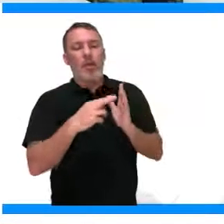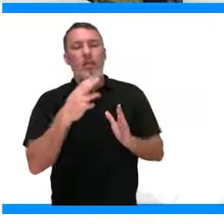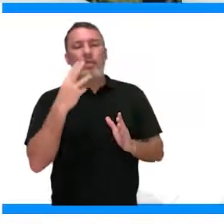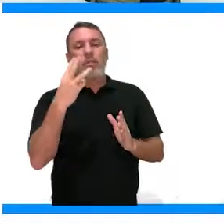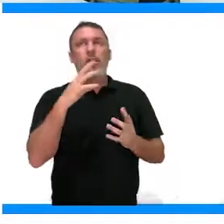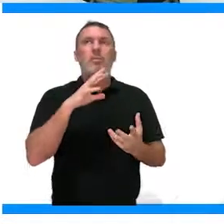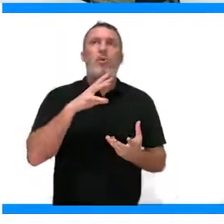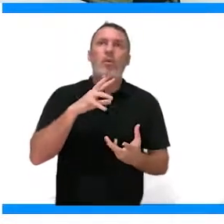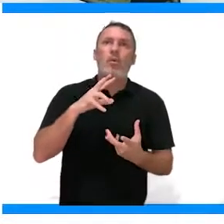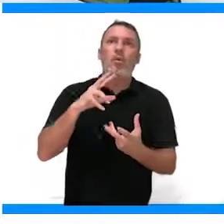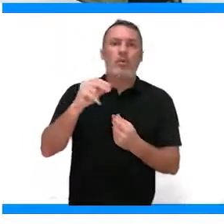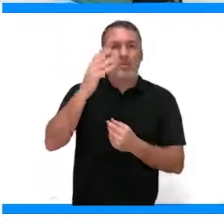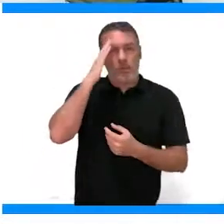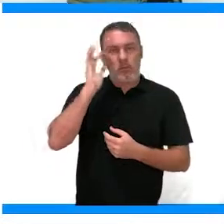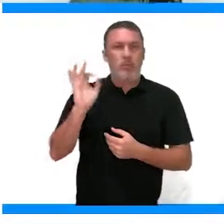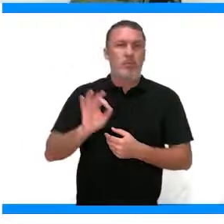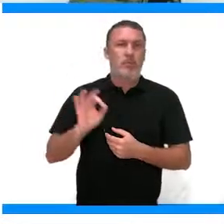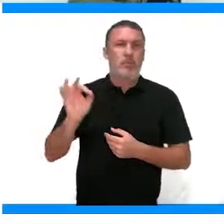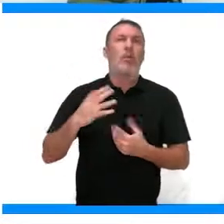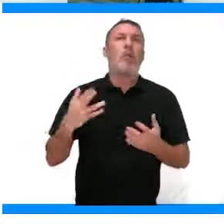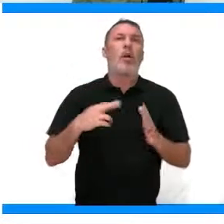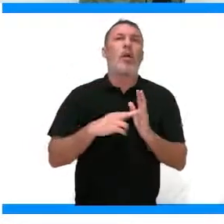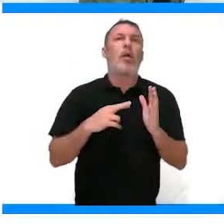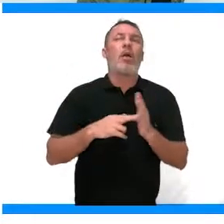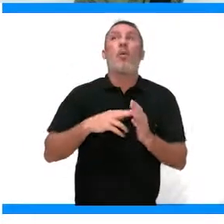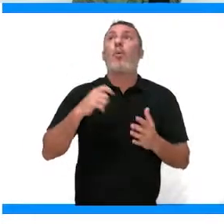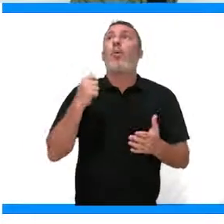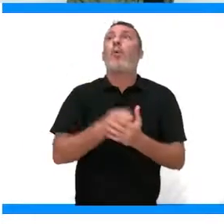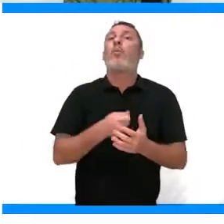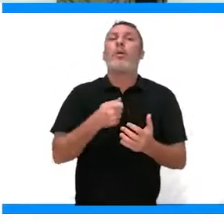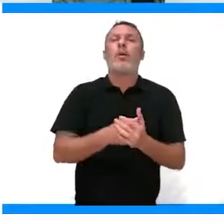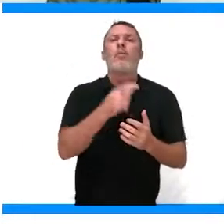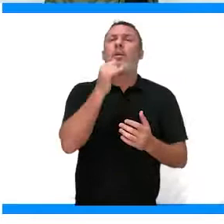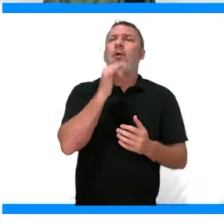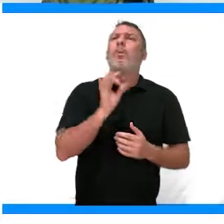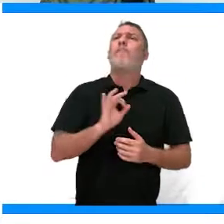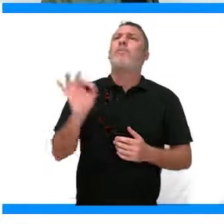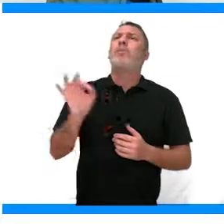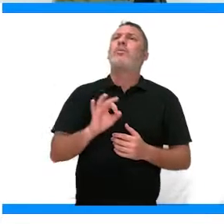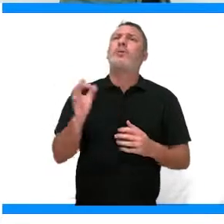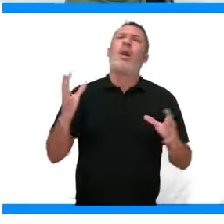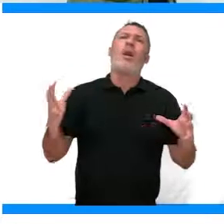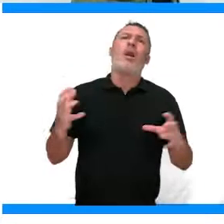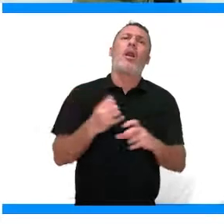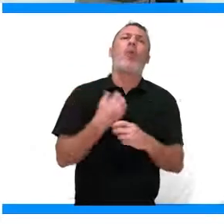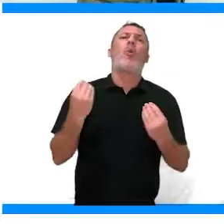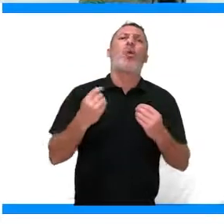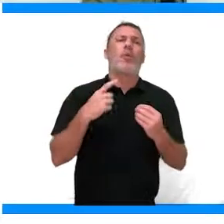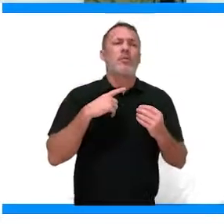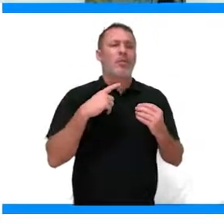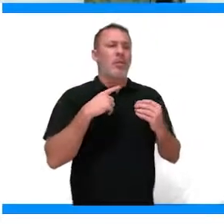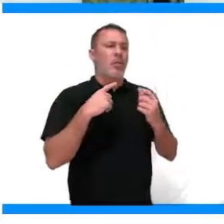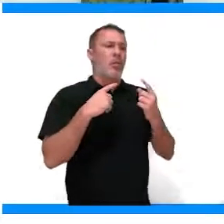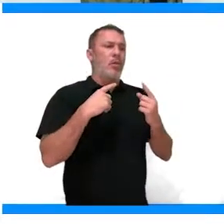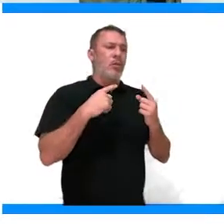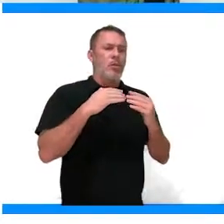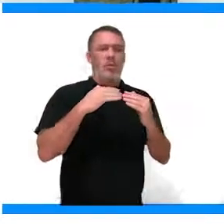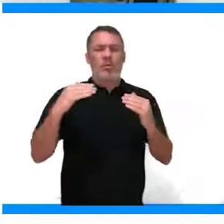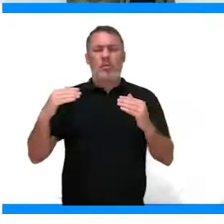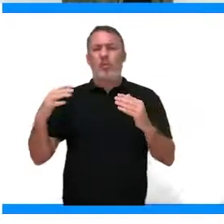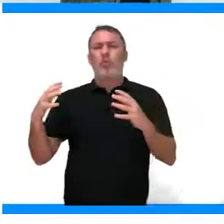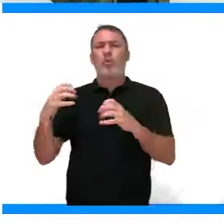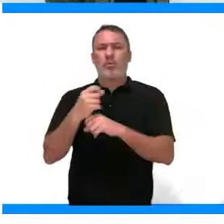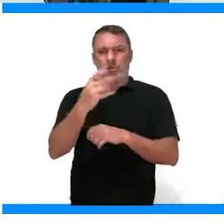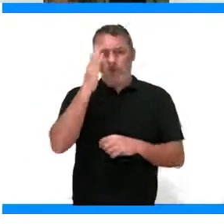Ou regra universal da porcentagem. Como que você calcula a porcentagem que uma parte corresponde de um total?